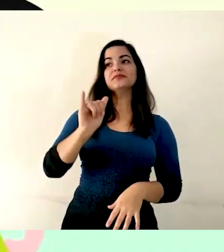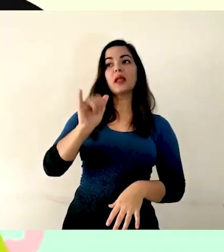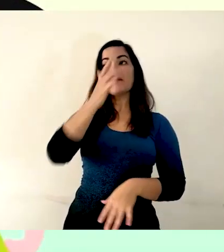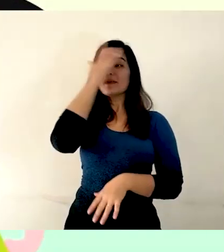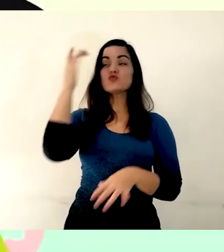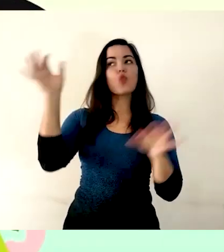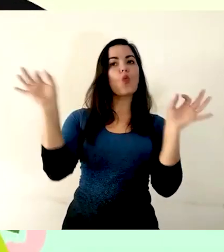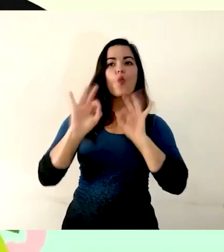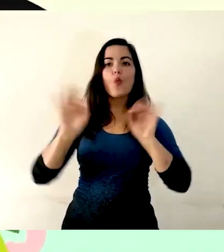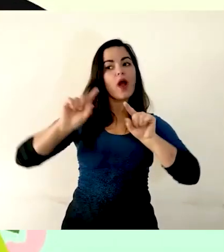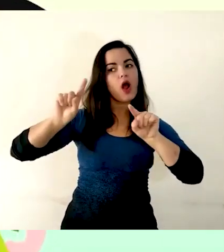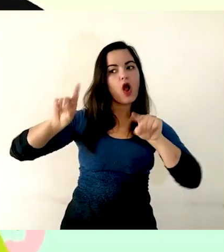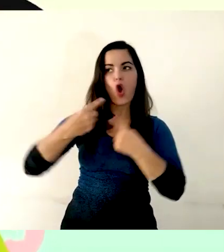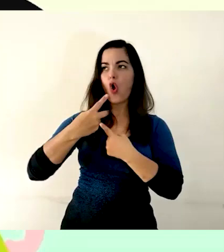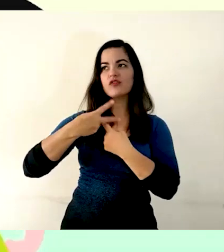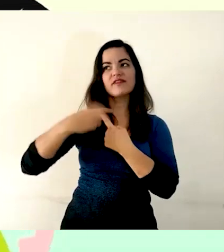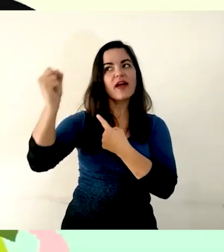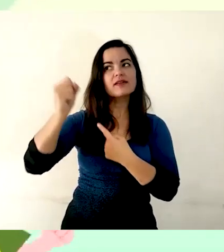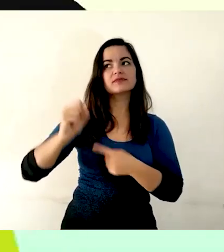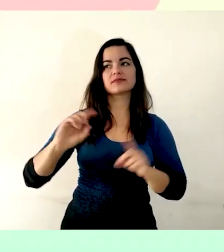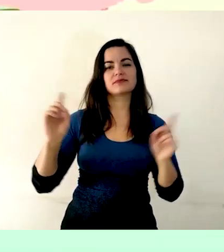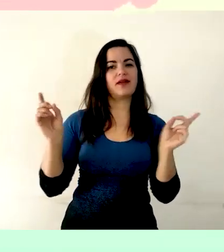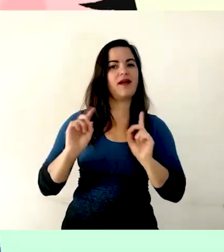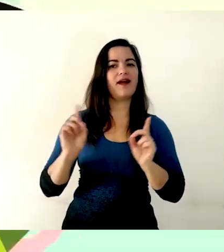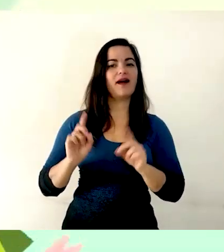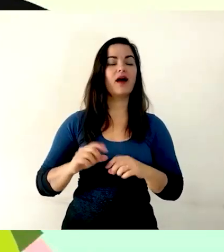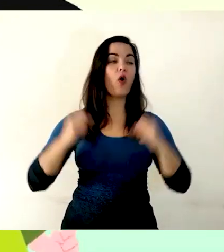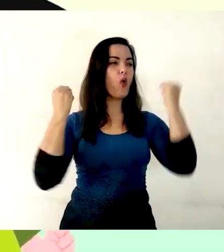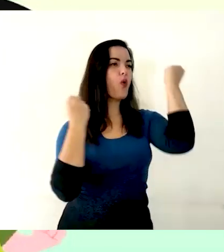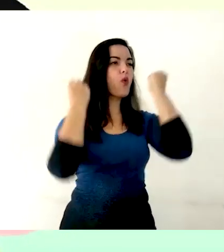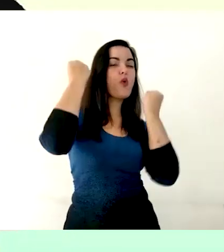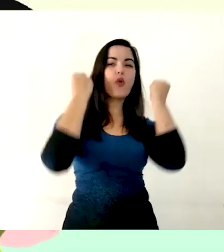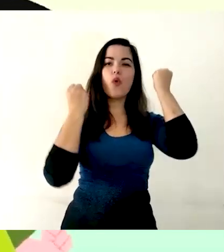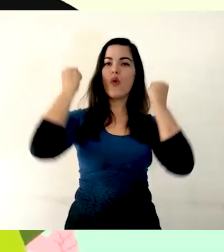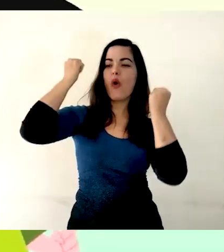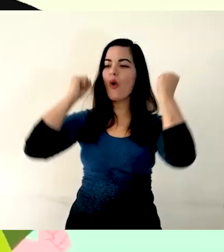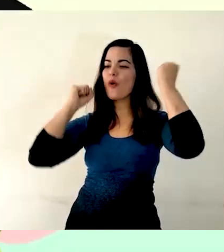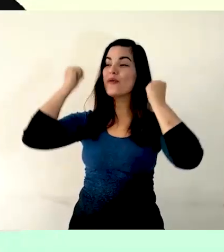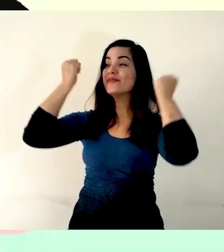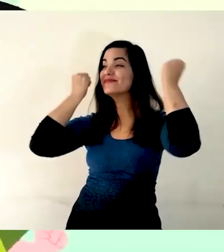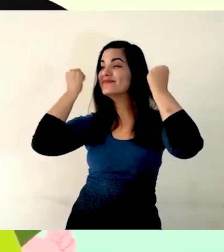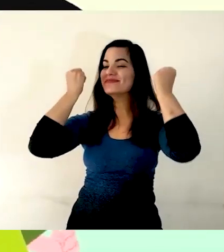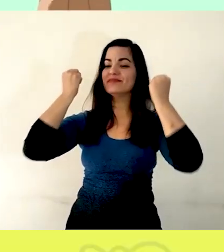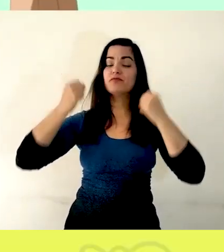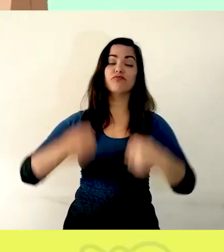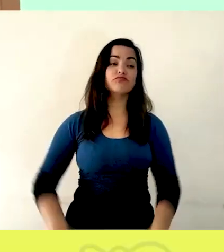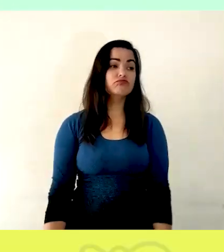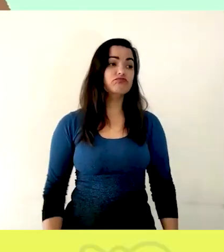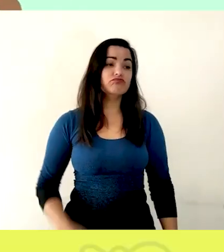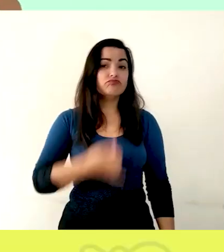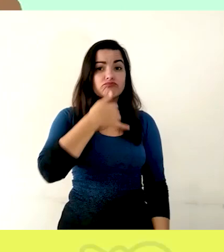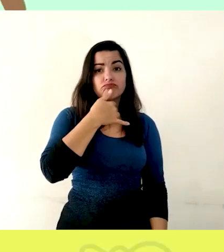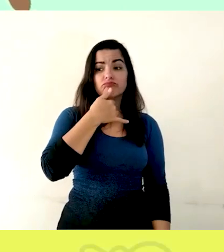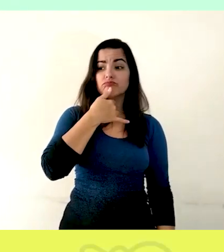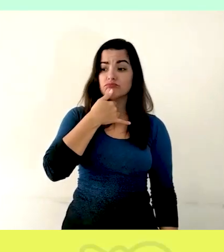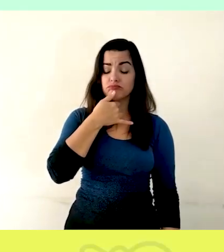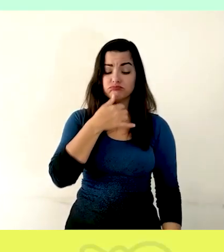Eu avisei que ninguém vence meu super piloto. Uhul, uhul, uhul, uhul.